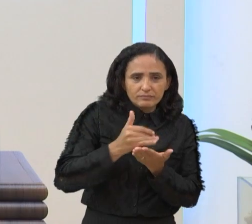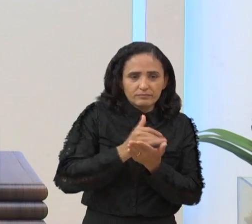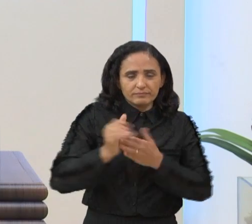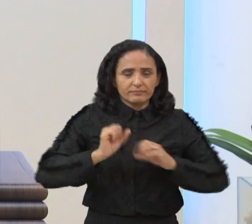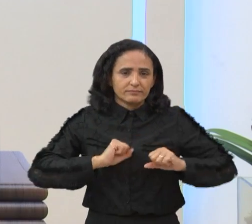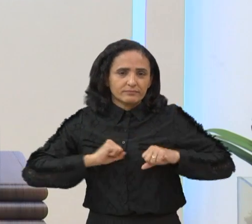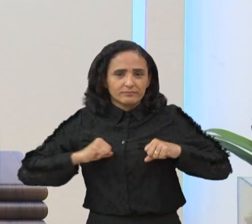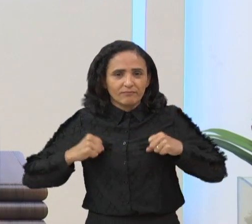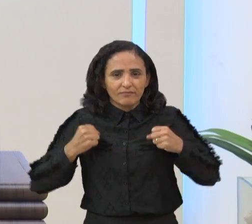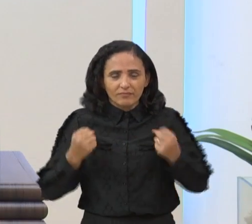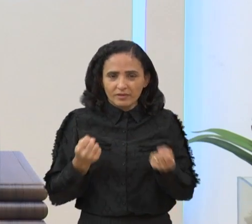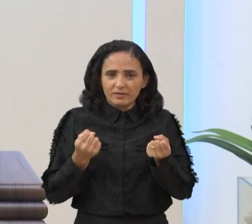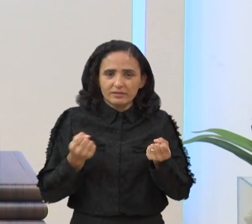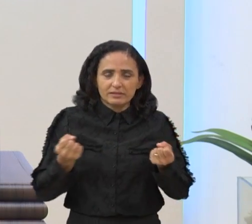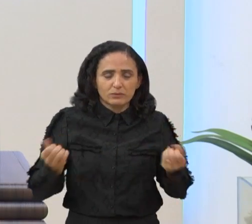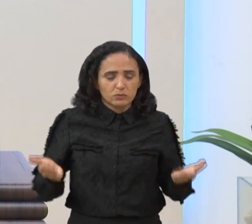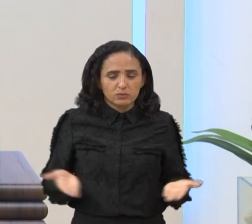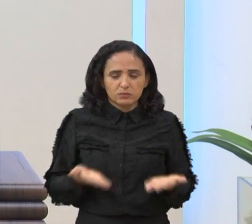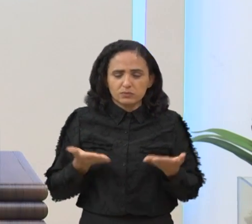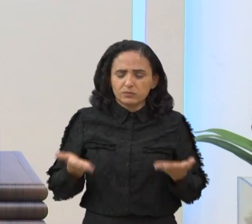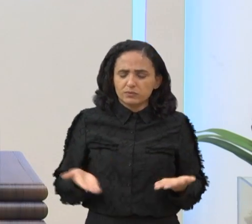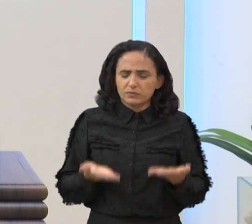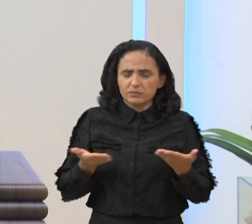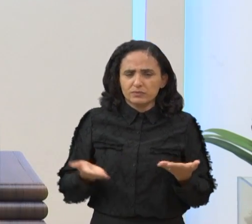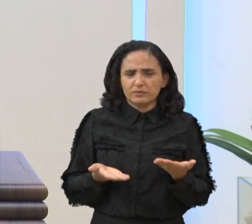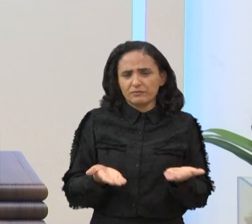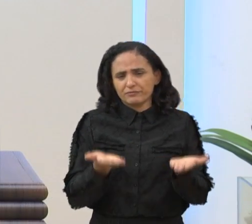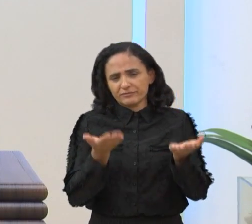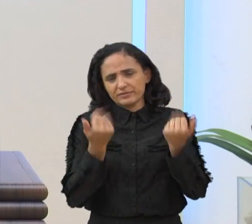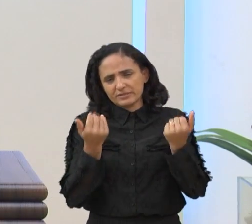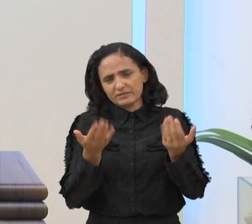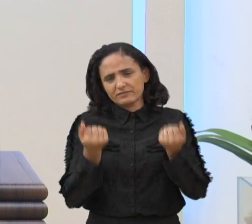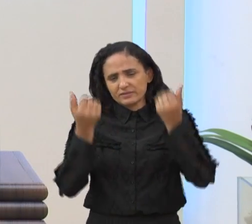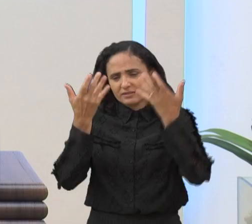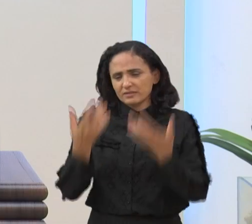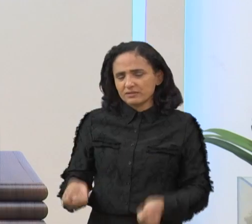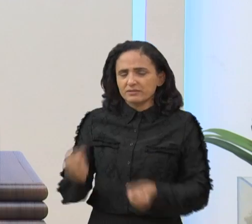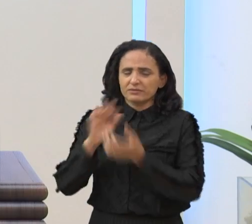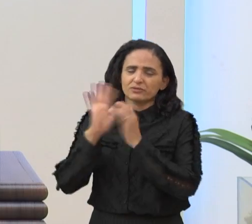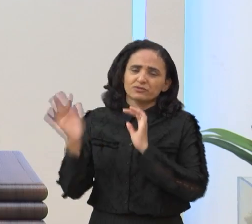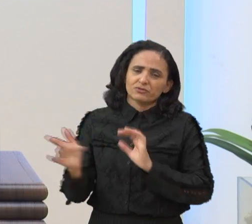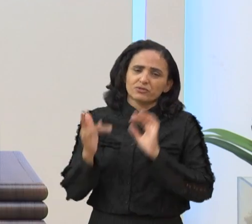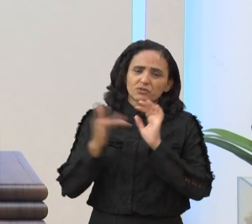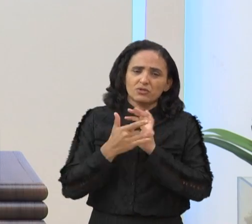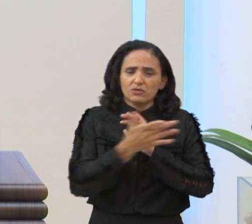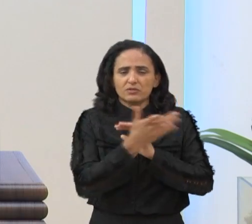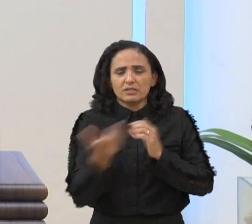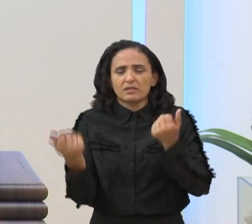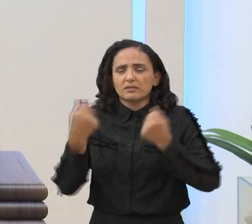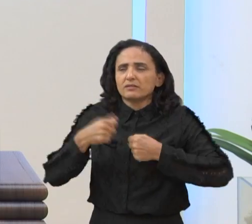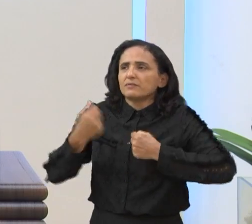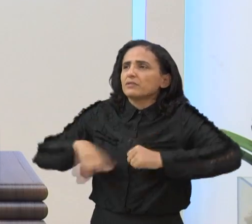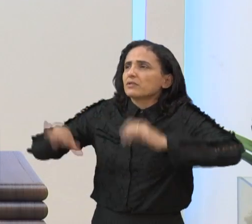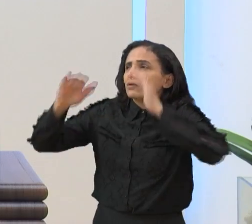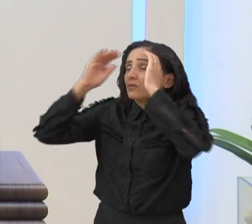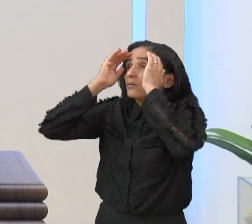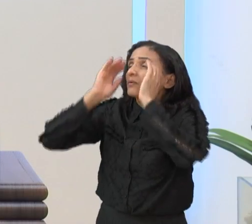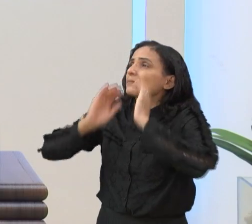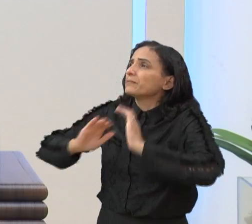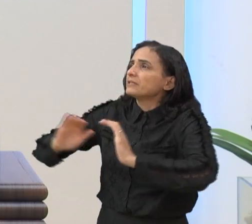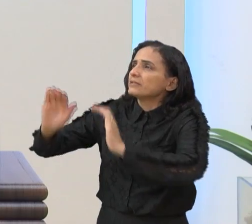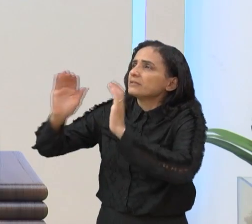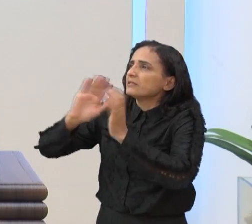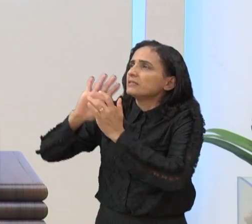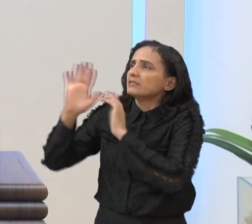Jesus está te convidando. Ele está dizendo, vinde a mim. E você precisa obedecer isto.